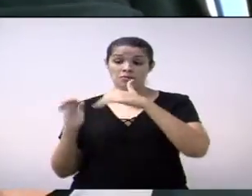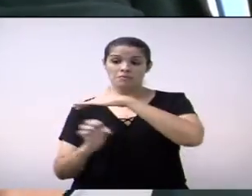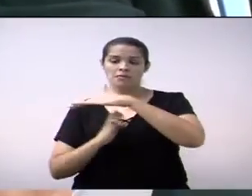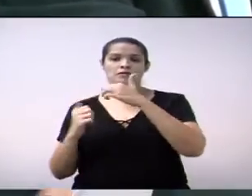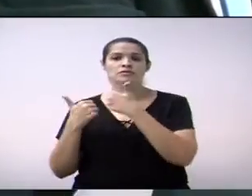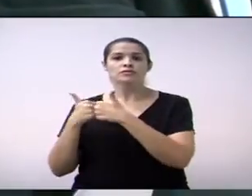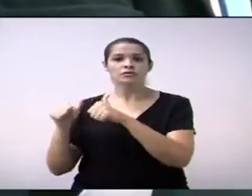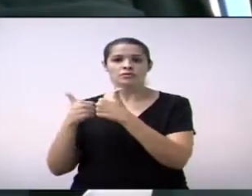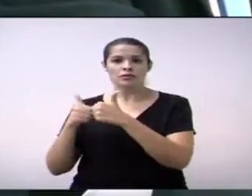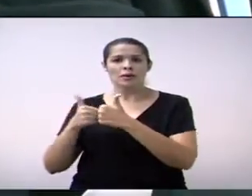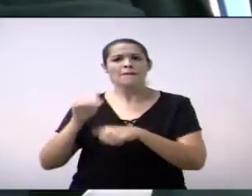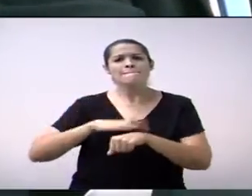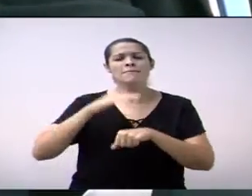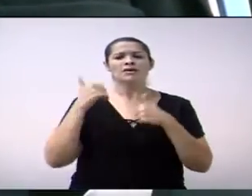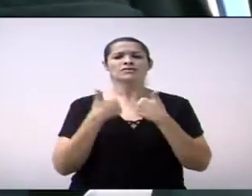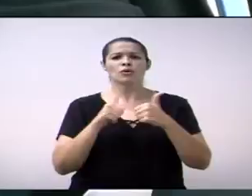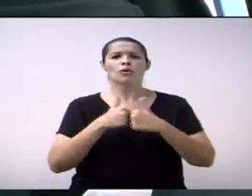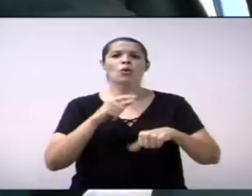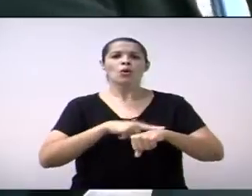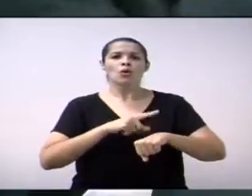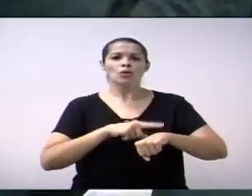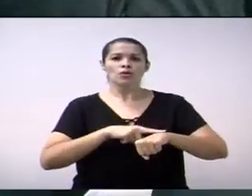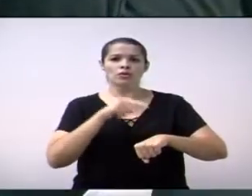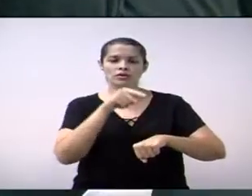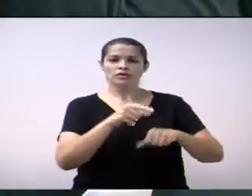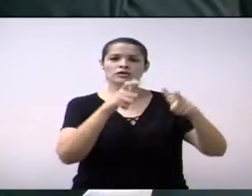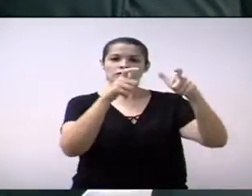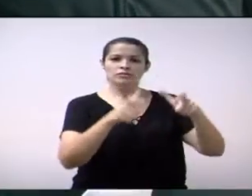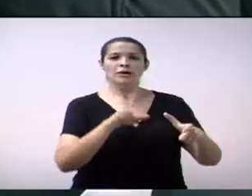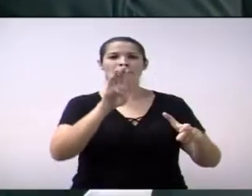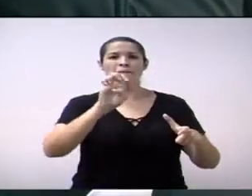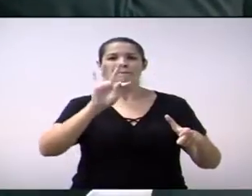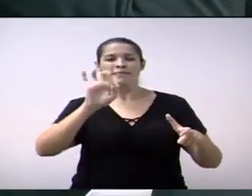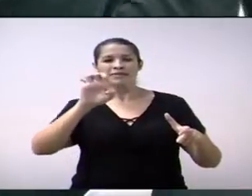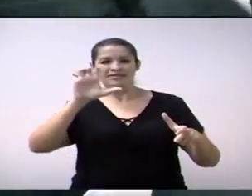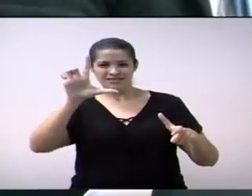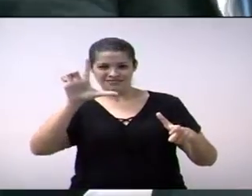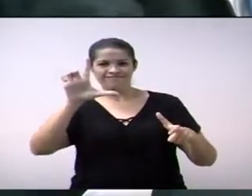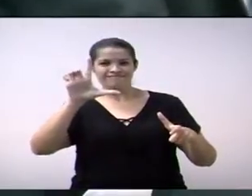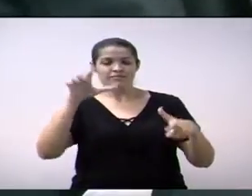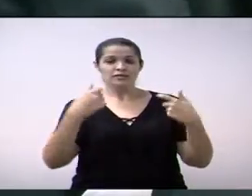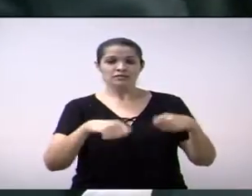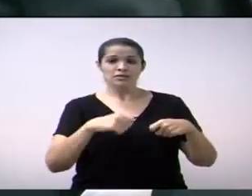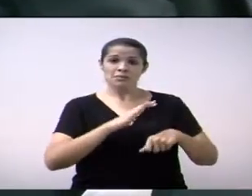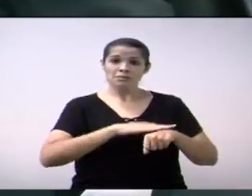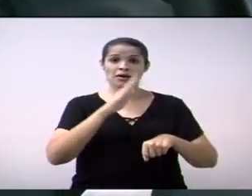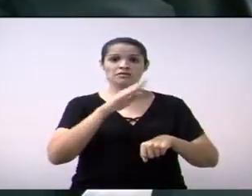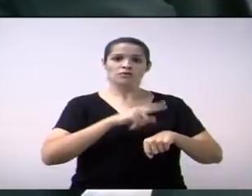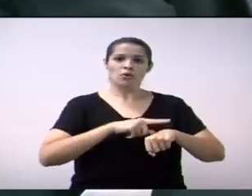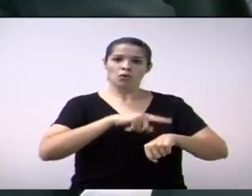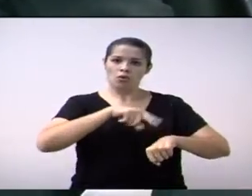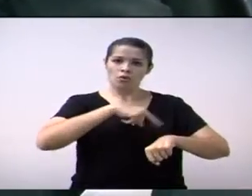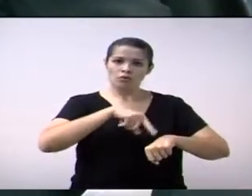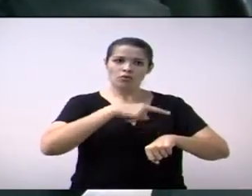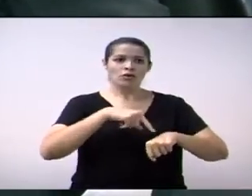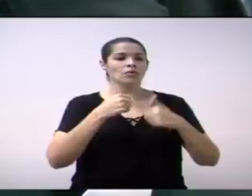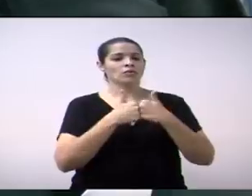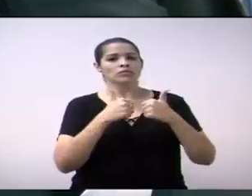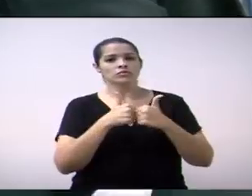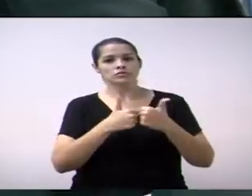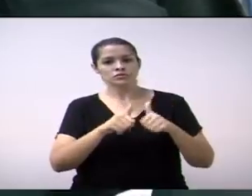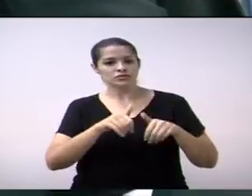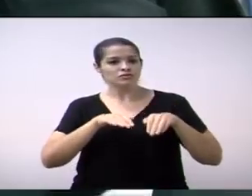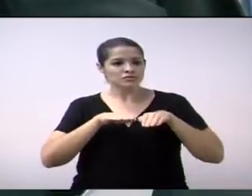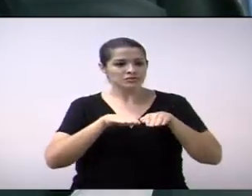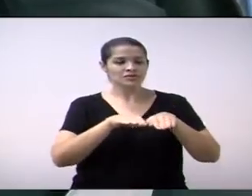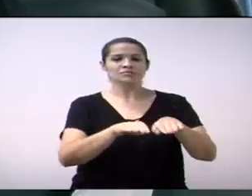bairro Betel, via Lanza, localizada na Avenida Irene Karcher, passando pela rua Armando Botasso, seguindo para a